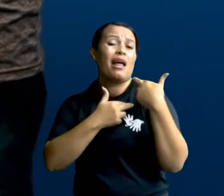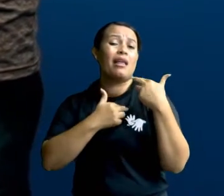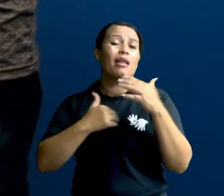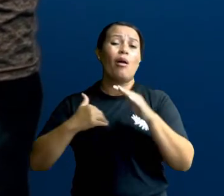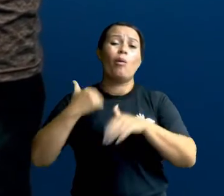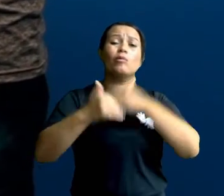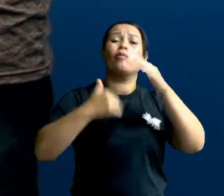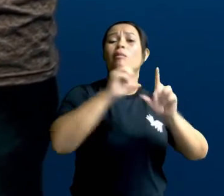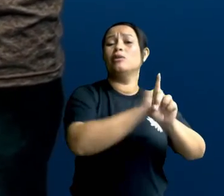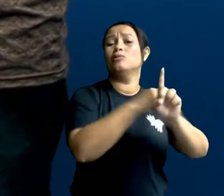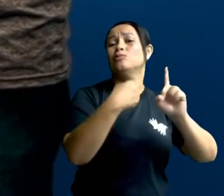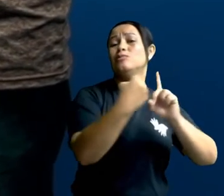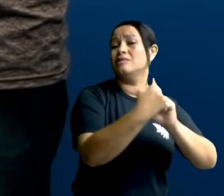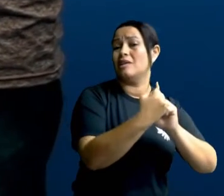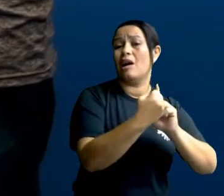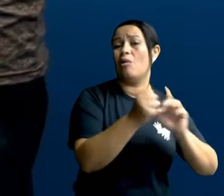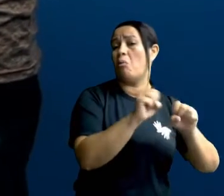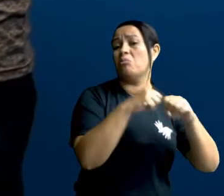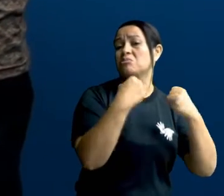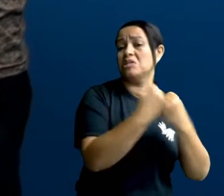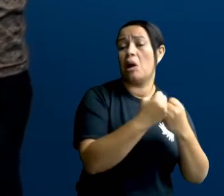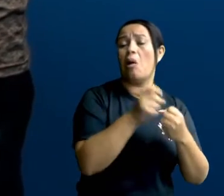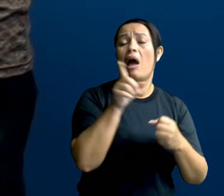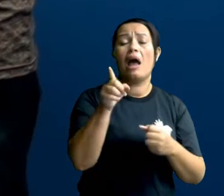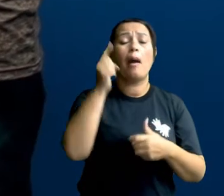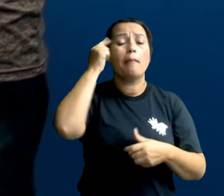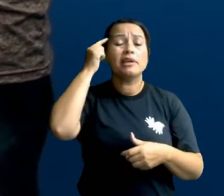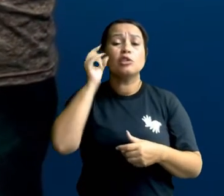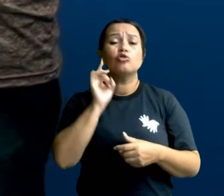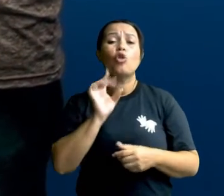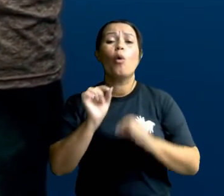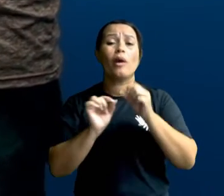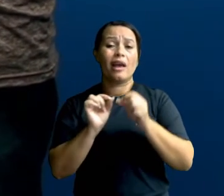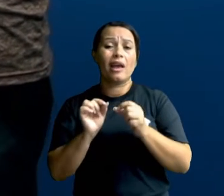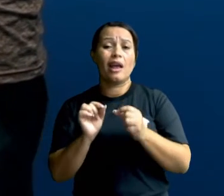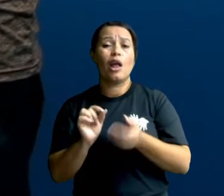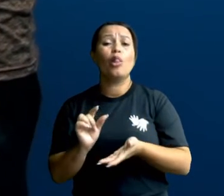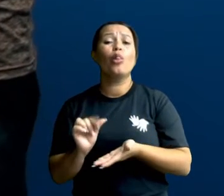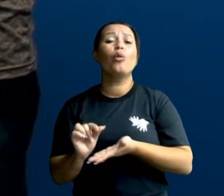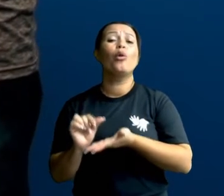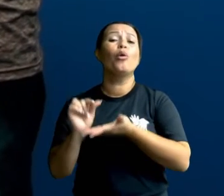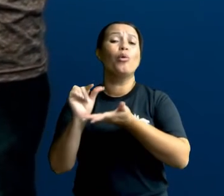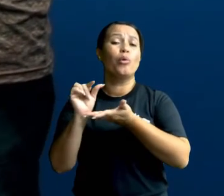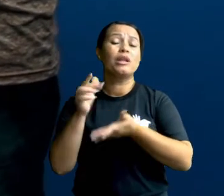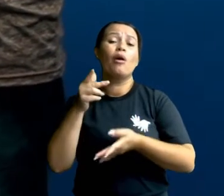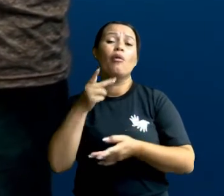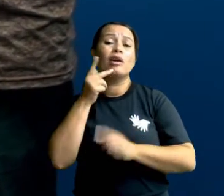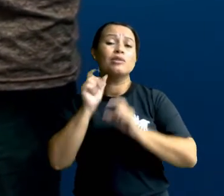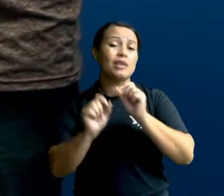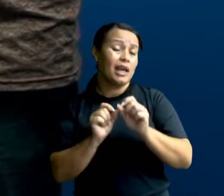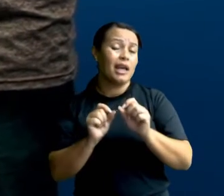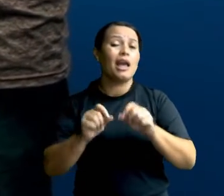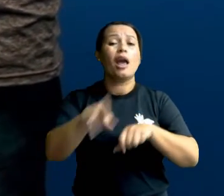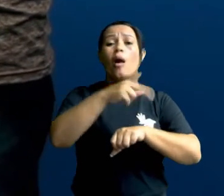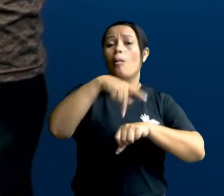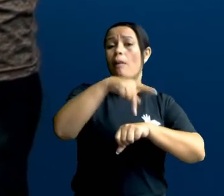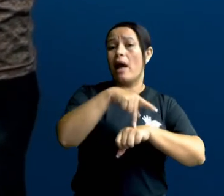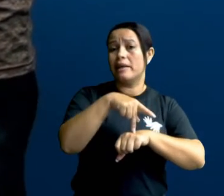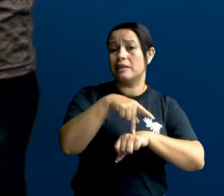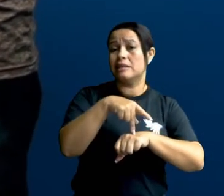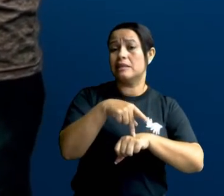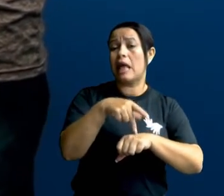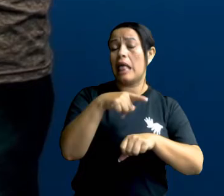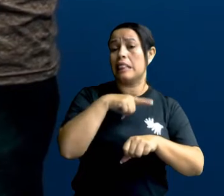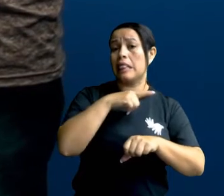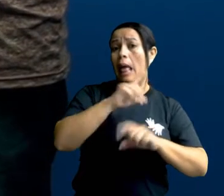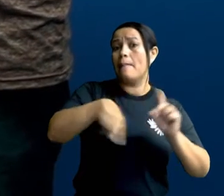social. Em primeiro lugar, elas têm um compromisso com o lucro. Isso faz com que aqueles países que têm mais dinheiro para pagar tenham acesso